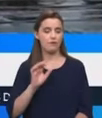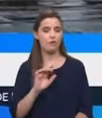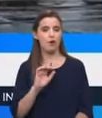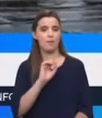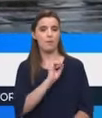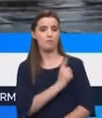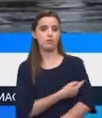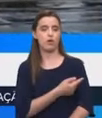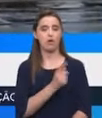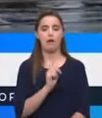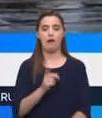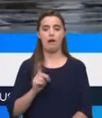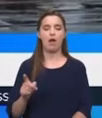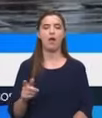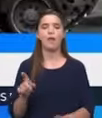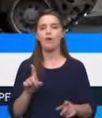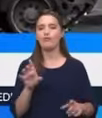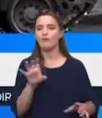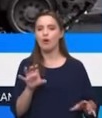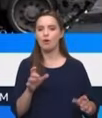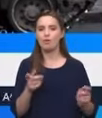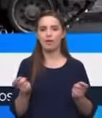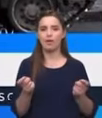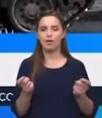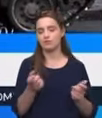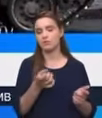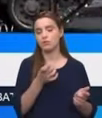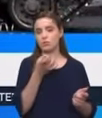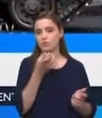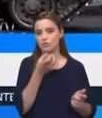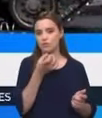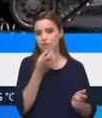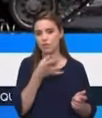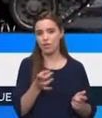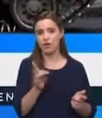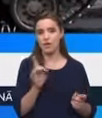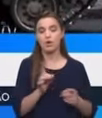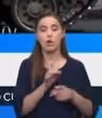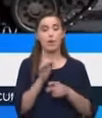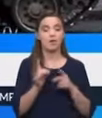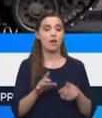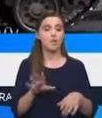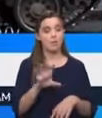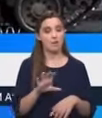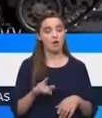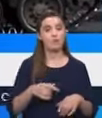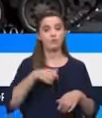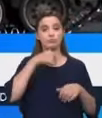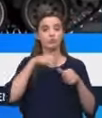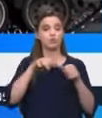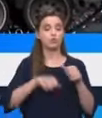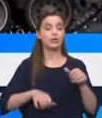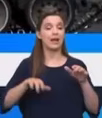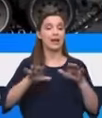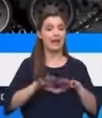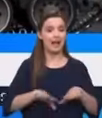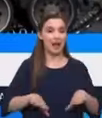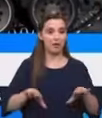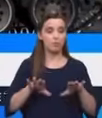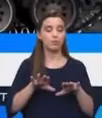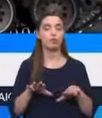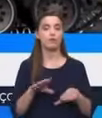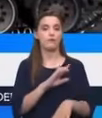margem de manobra. Portanto, há aqui algo que difere entre aquilo que é o discurso calmo, mas forte de Putin e aquilo que é a